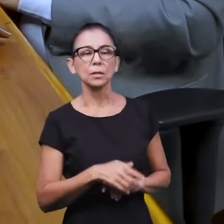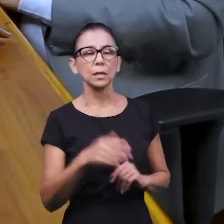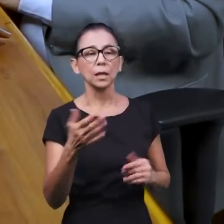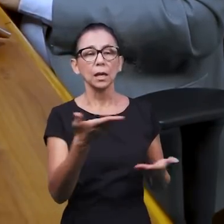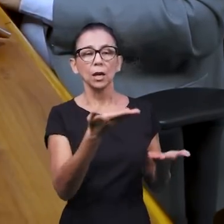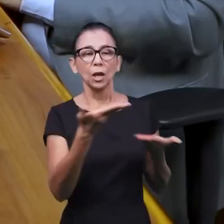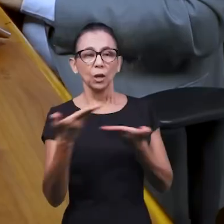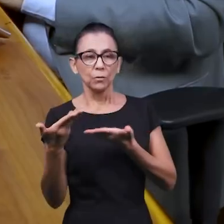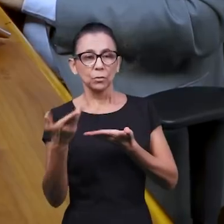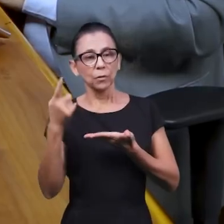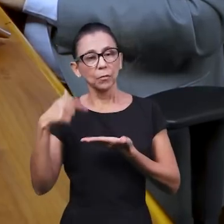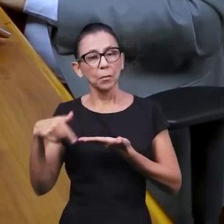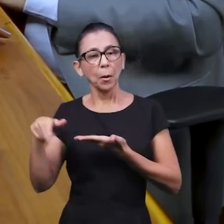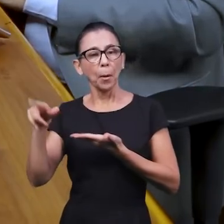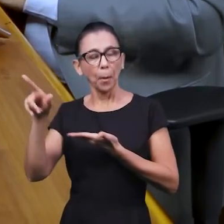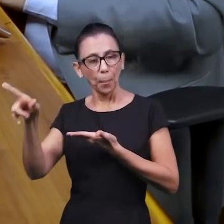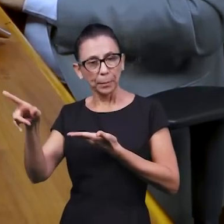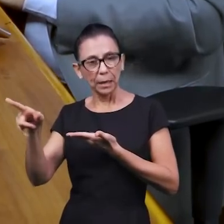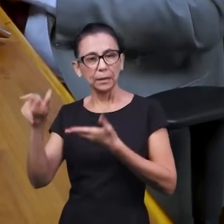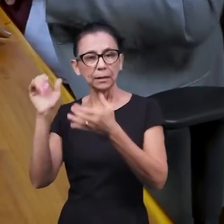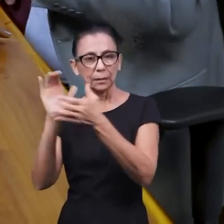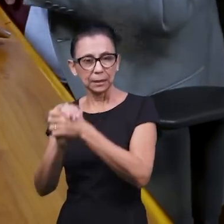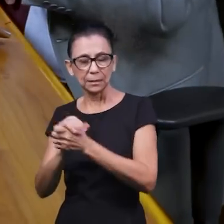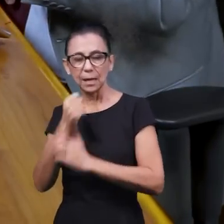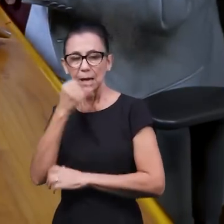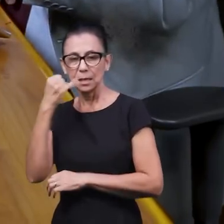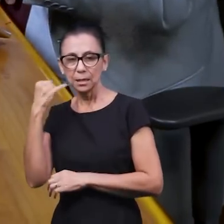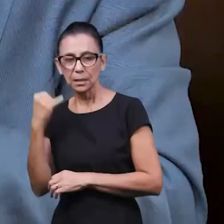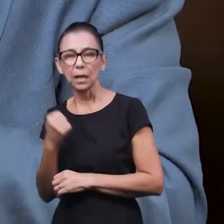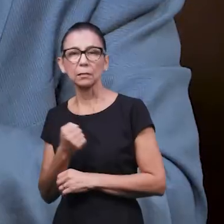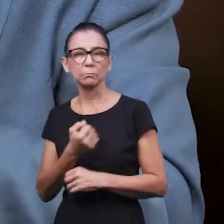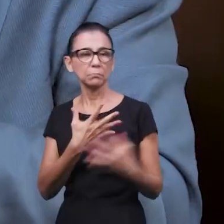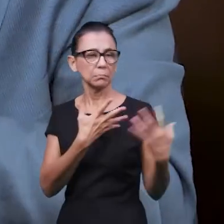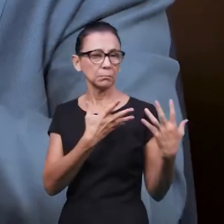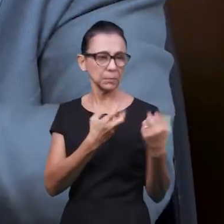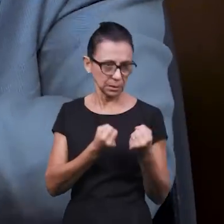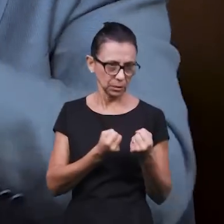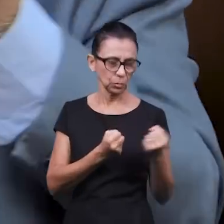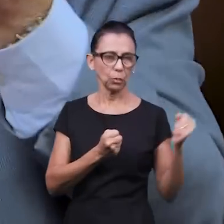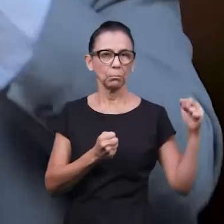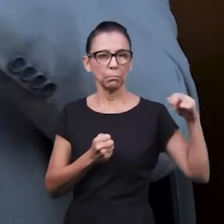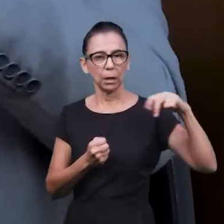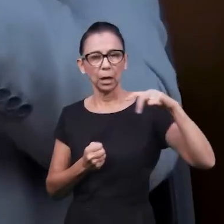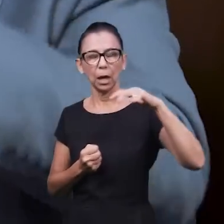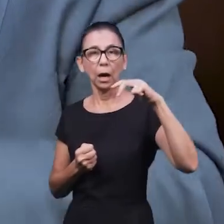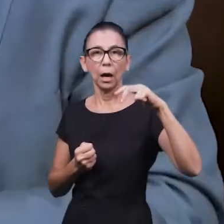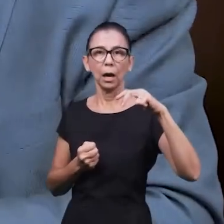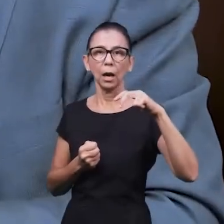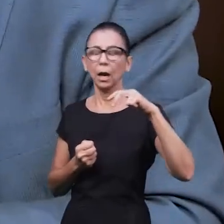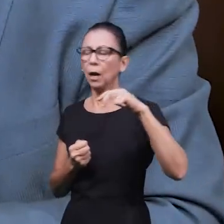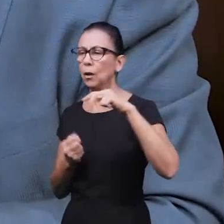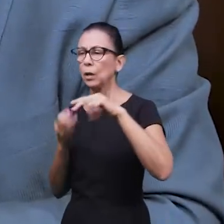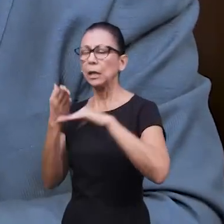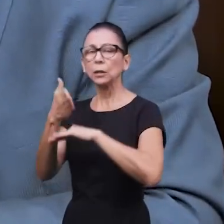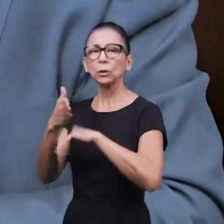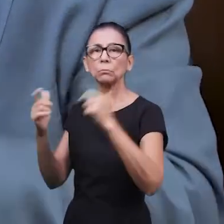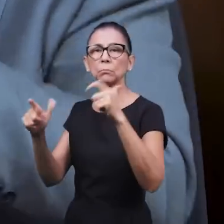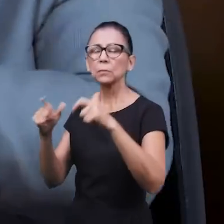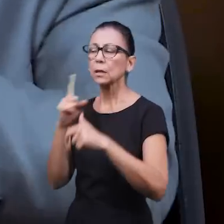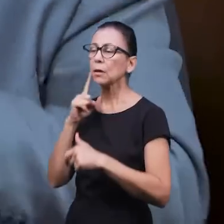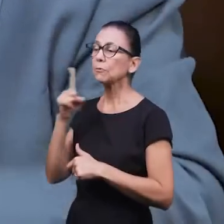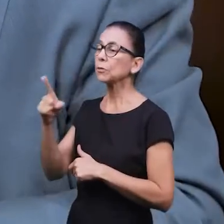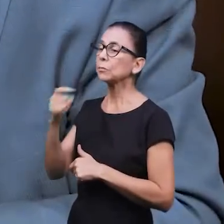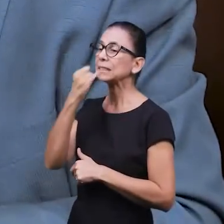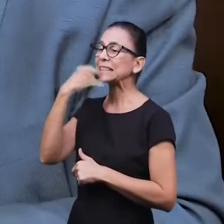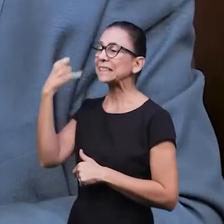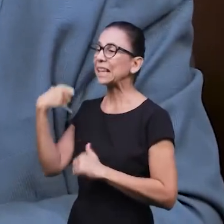Pronto. A bênção de Deus estava naquela família ali, viu? E Eliezer é tipo do Espírito Santo? Exatamente. Foi Eliezer que disse: aquele é o filho do meu Senhor. Então quem